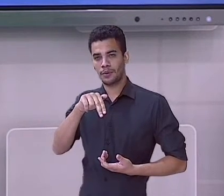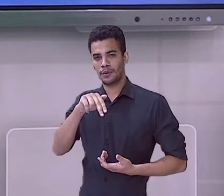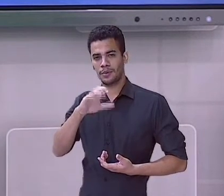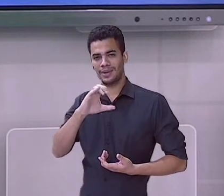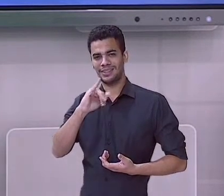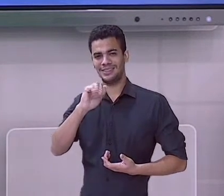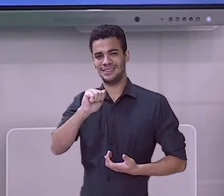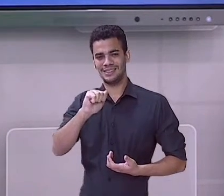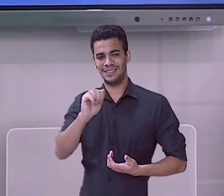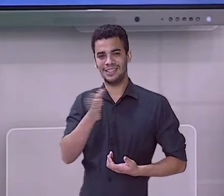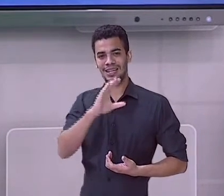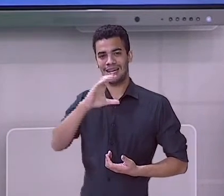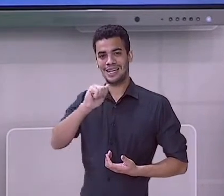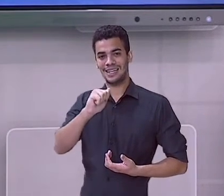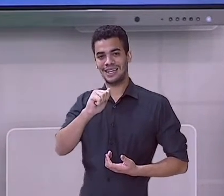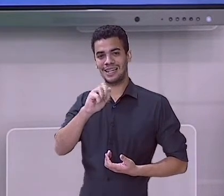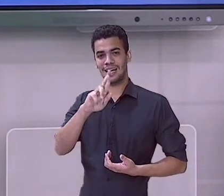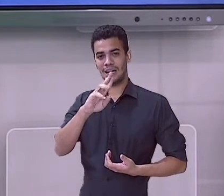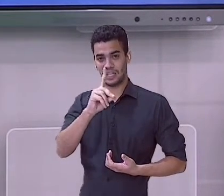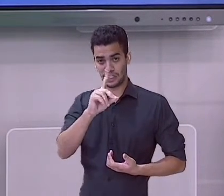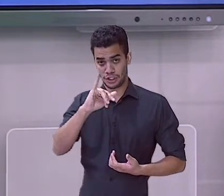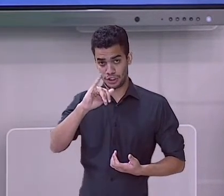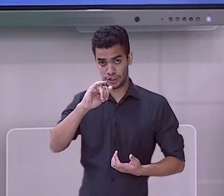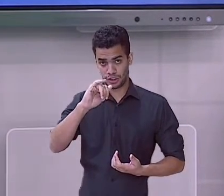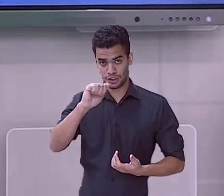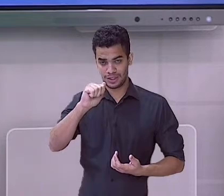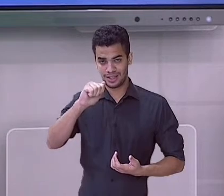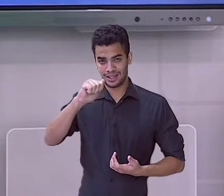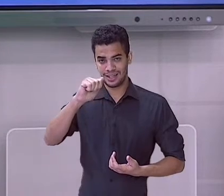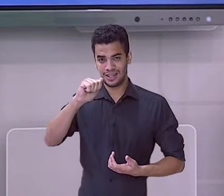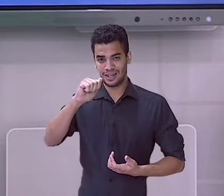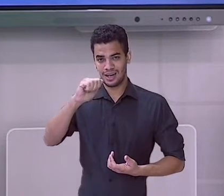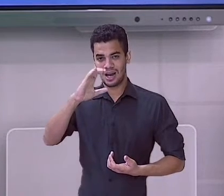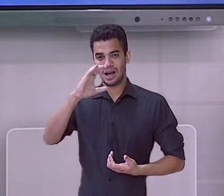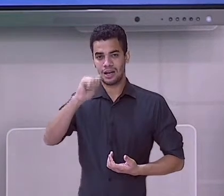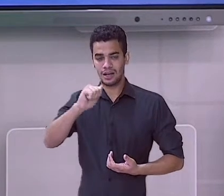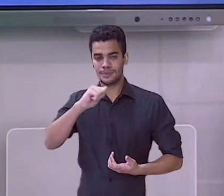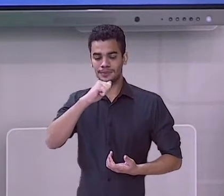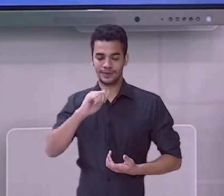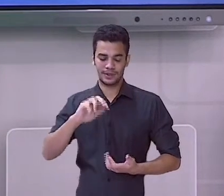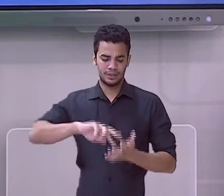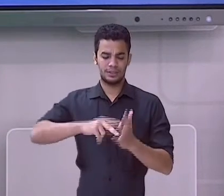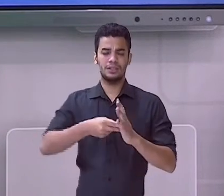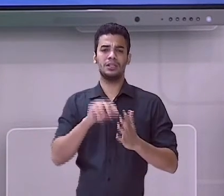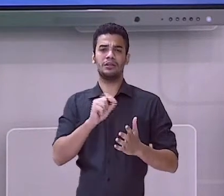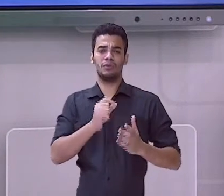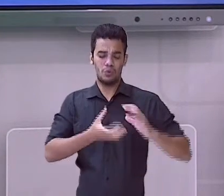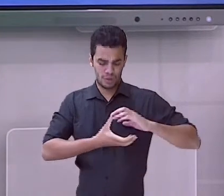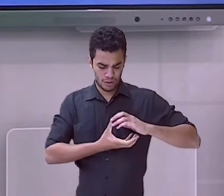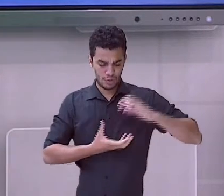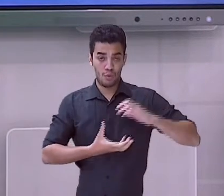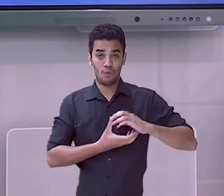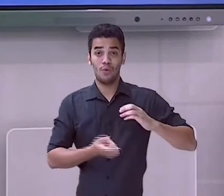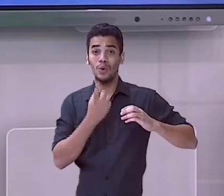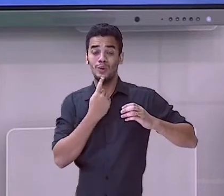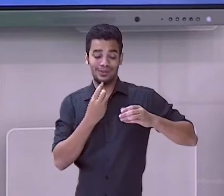entrar, sair e entrar, dos espaços que tem dentro do nosso coração, que nós vamos aprender já